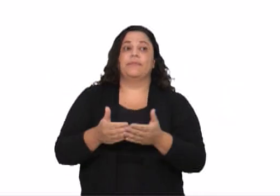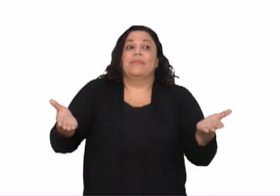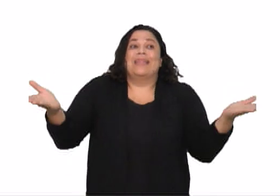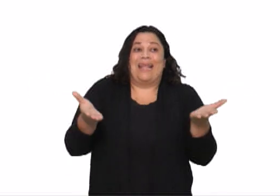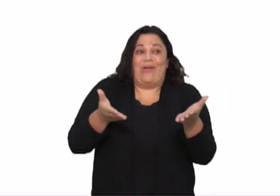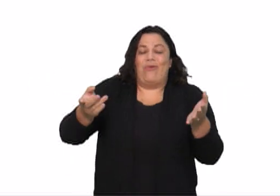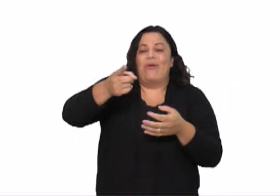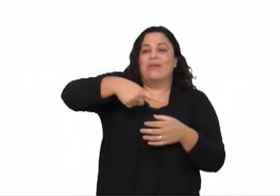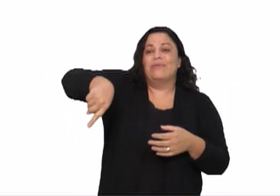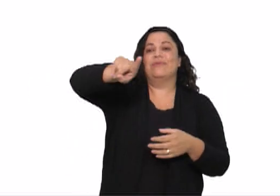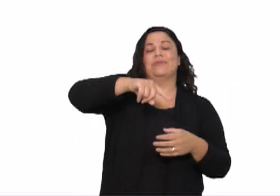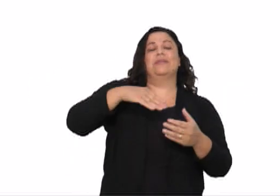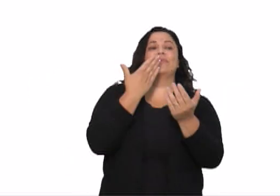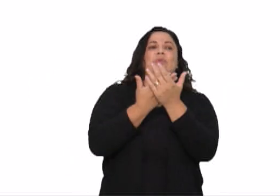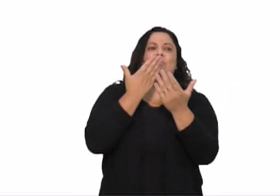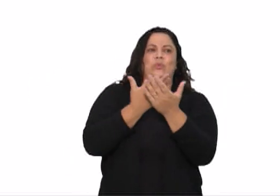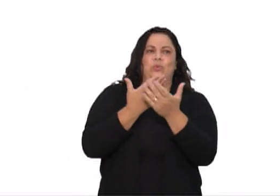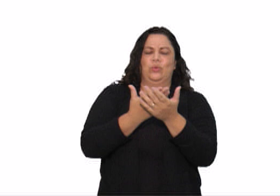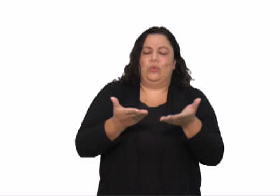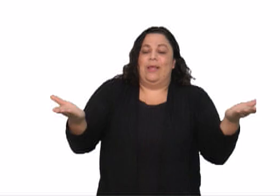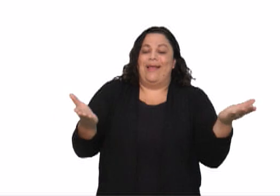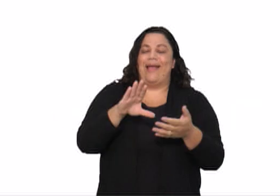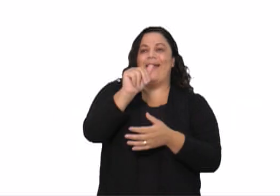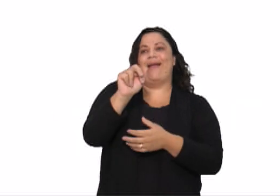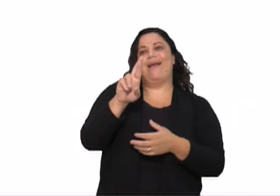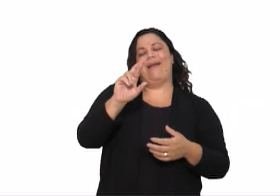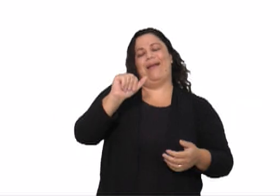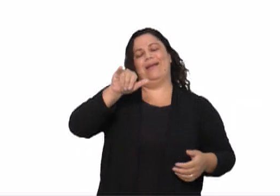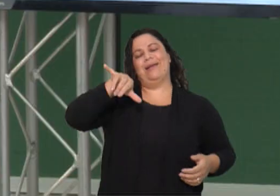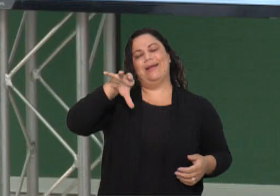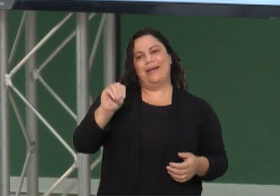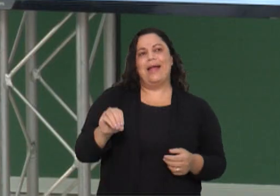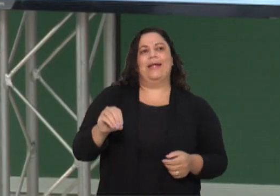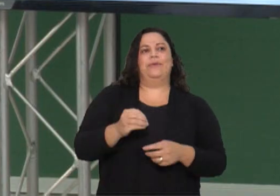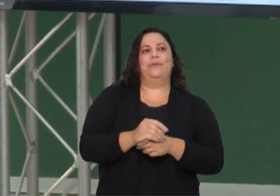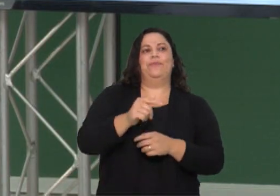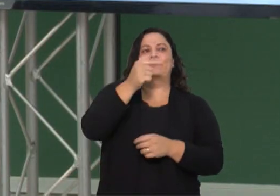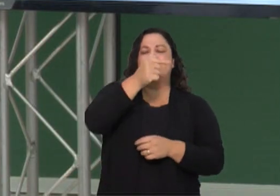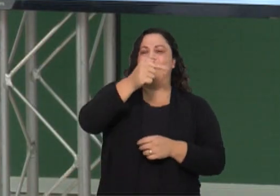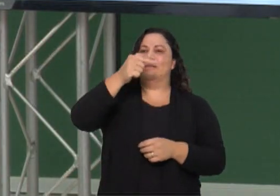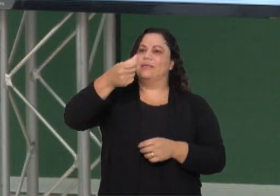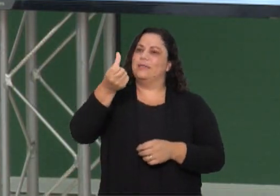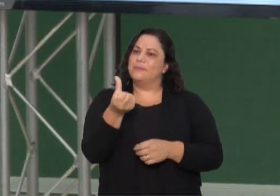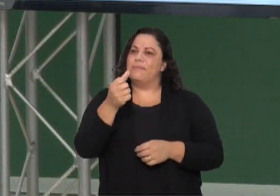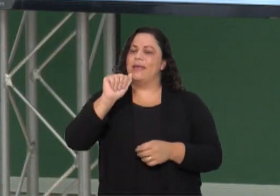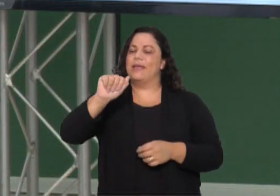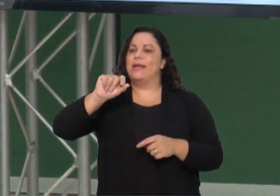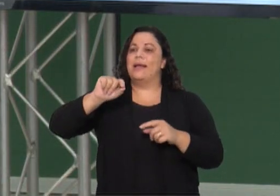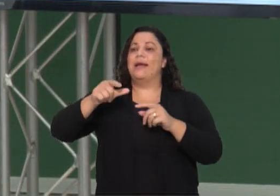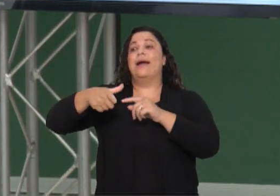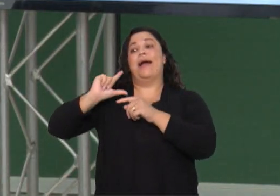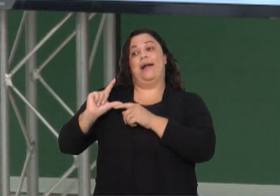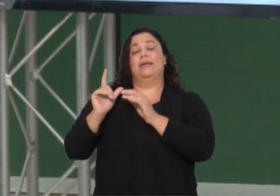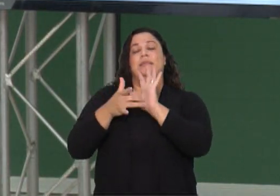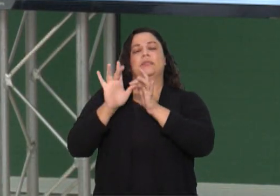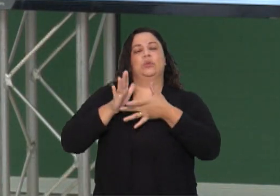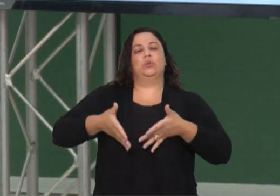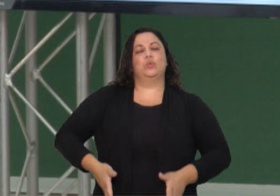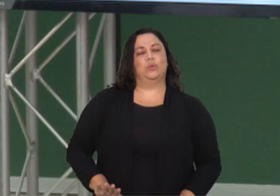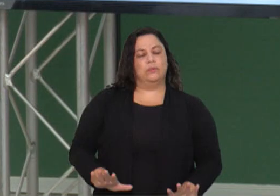estudar. 776 tem uma explicação, seria a data da primeira Olimpíada na cidade de Olímpia, até